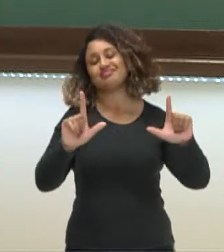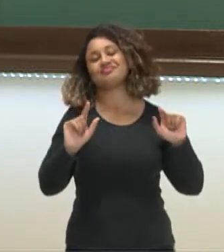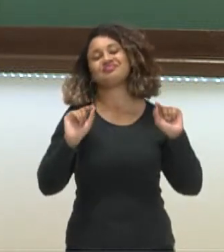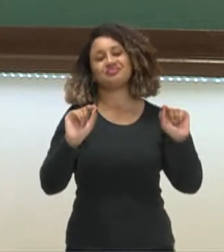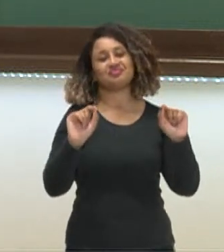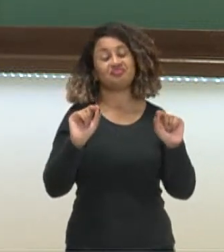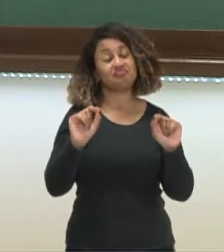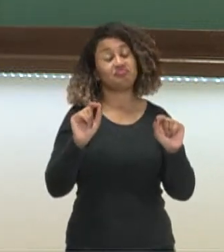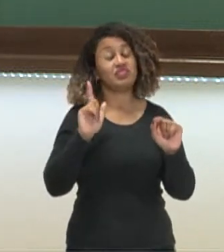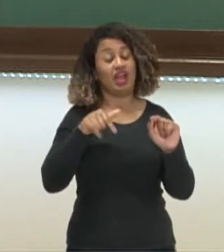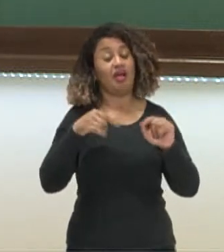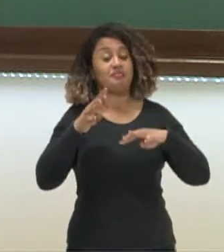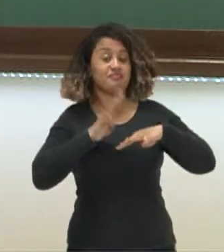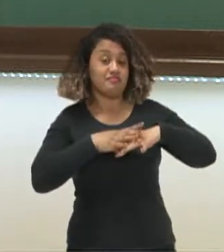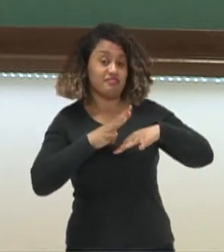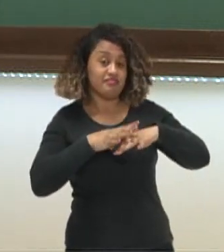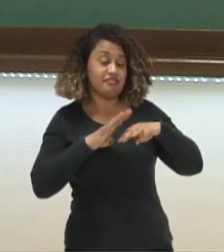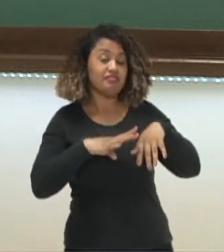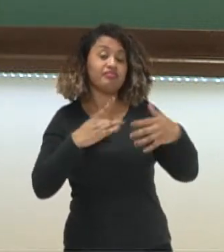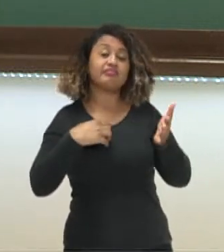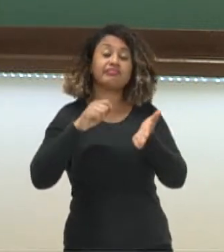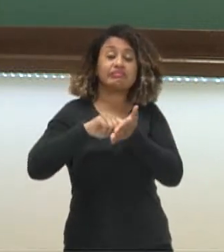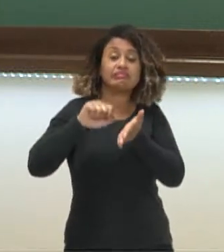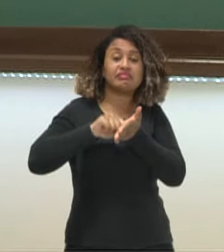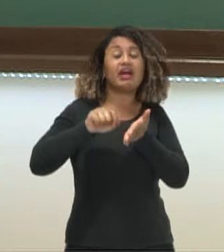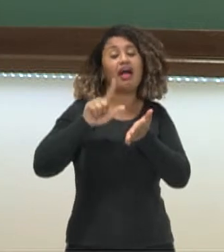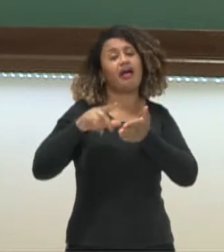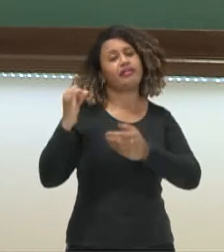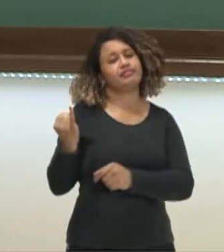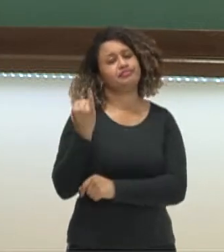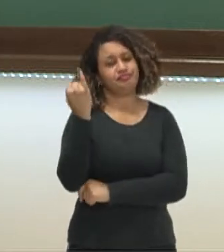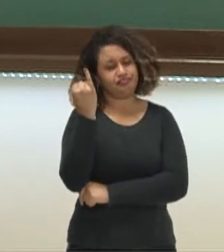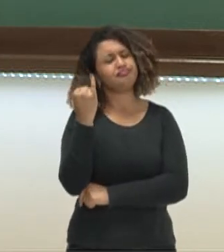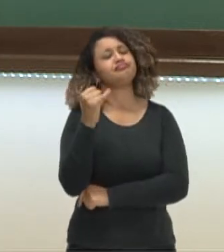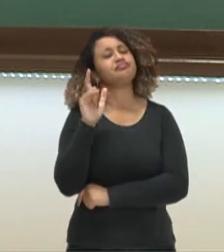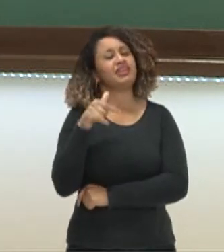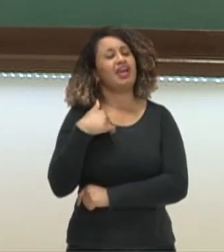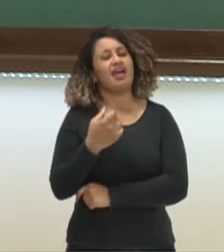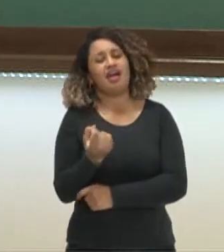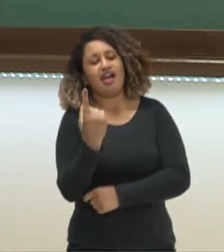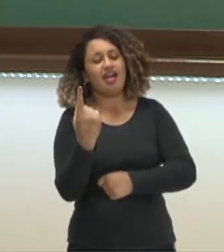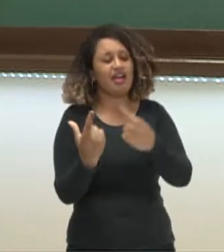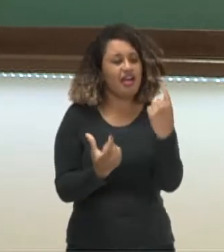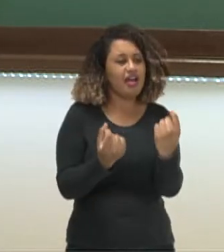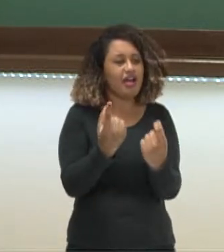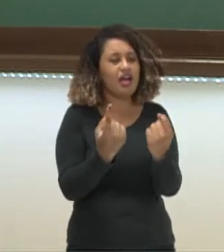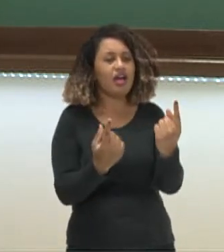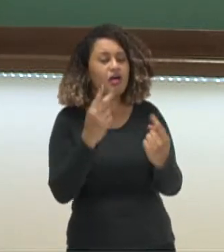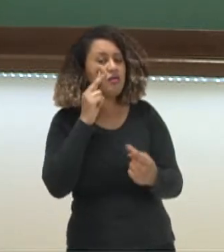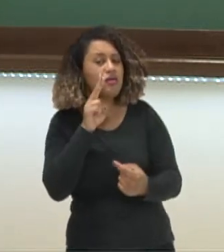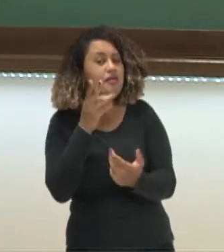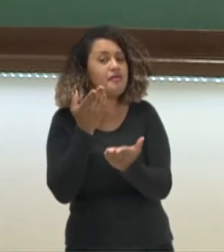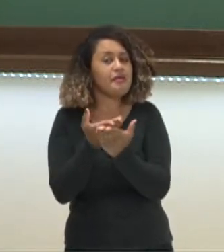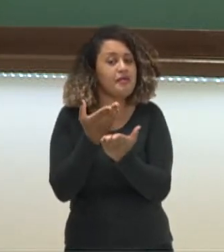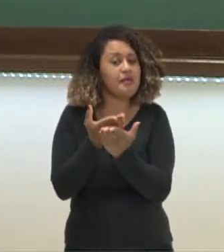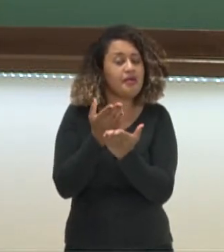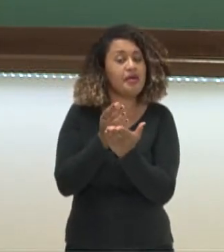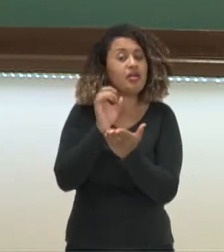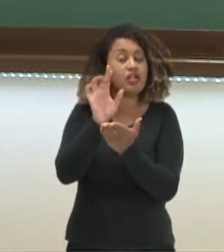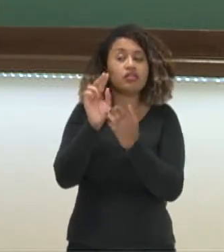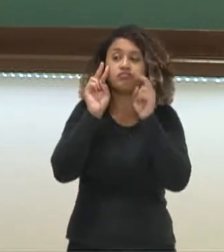pessoal, se tratando de matemática, a escrita ela é bem importante. É muito raro você ver uma aula apenas